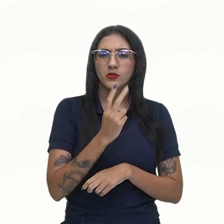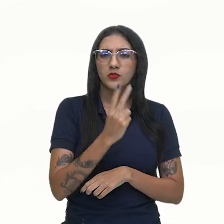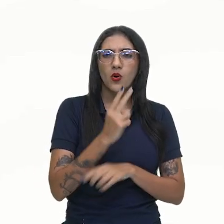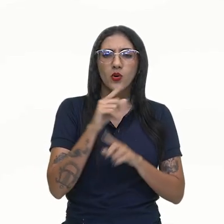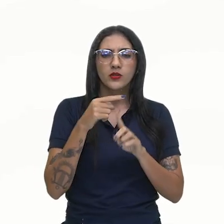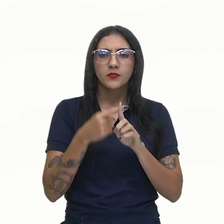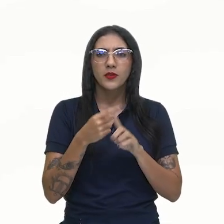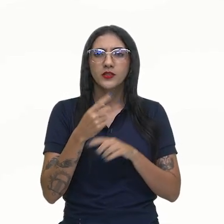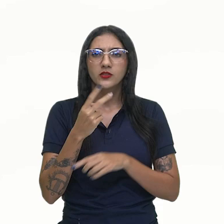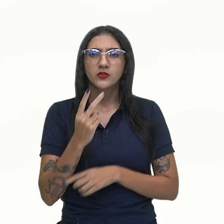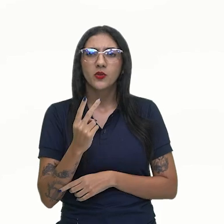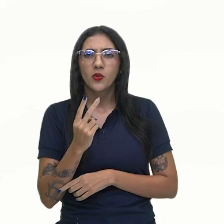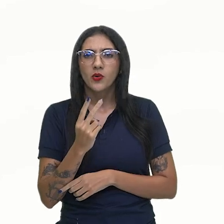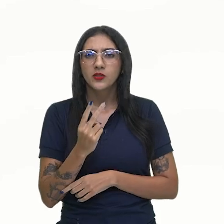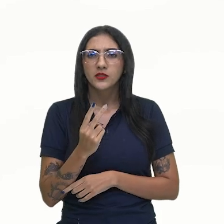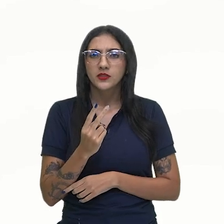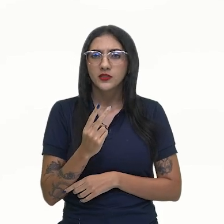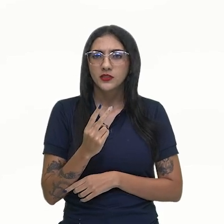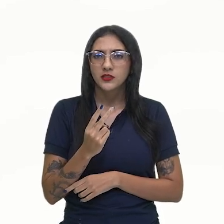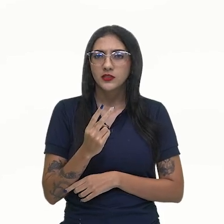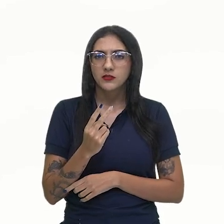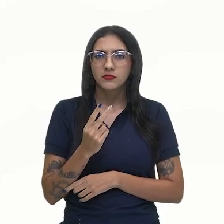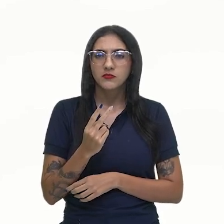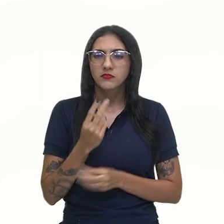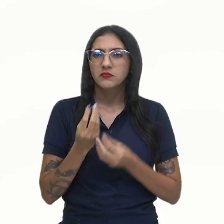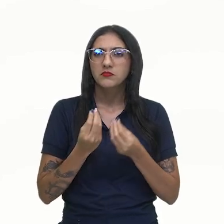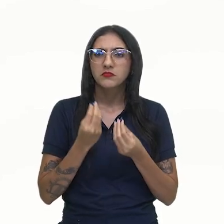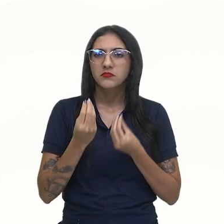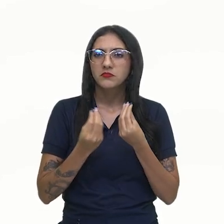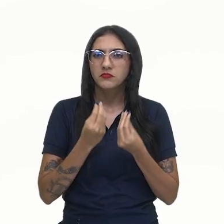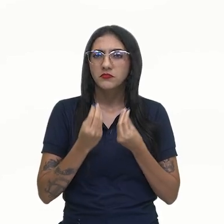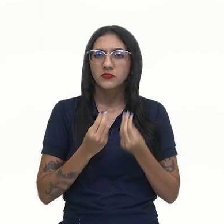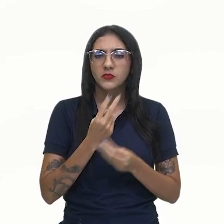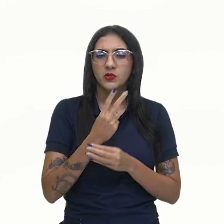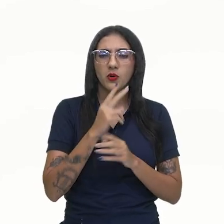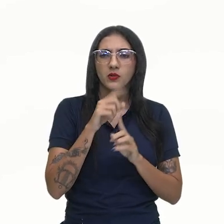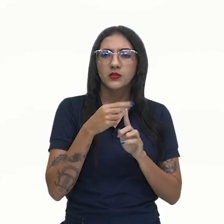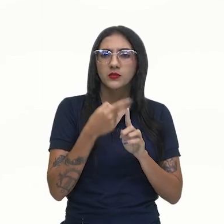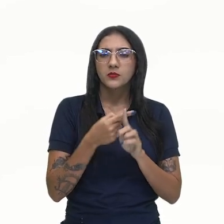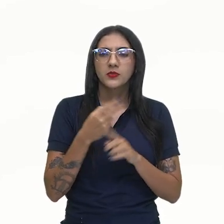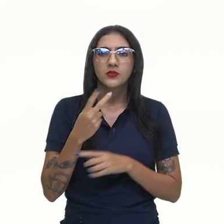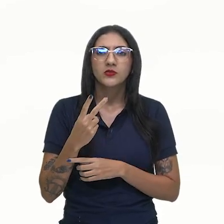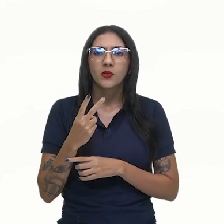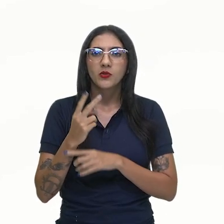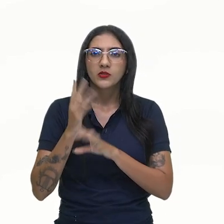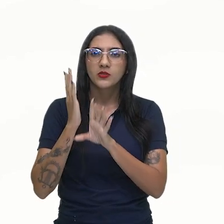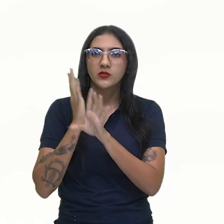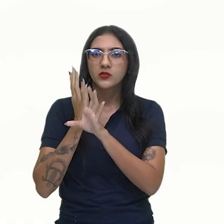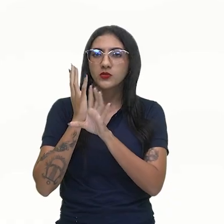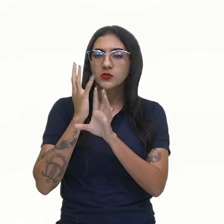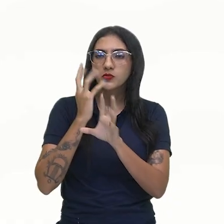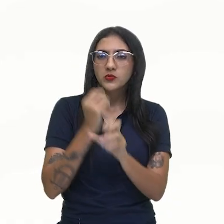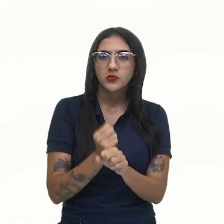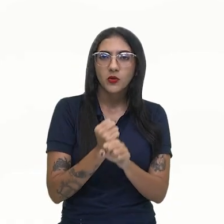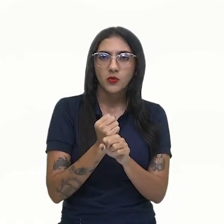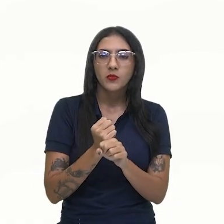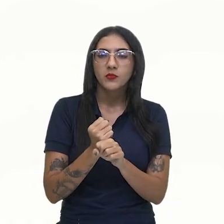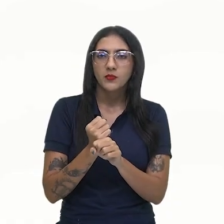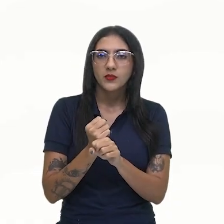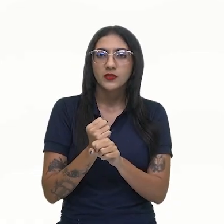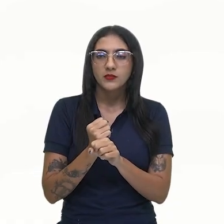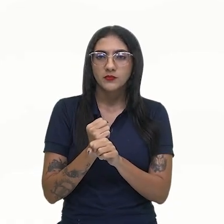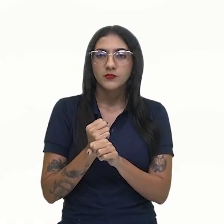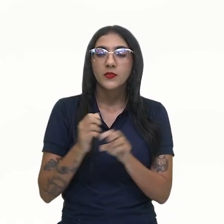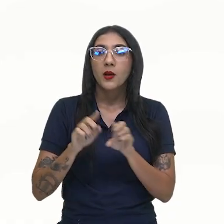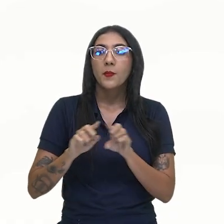2, vou tirar que é para você não ficar muito bagunçado. Eu distribuí 2, depois 2,